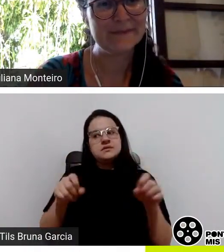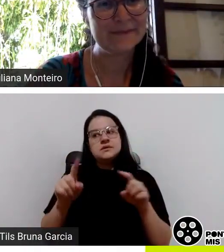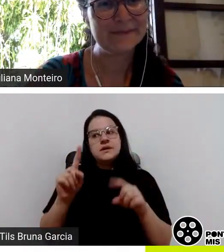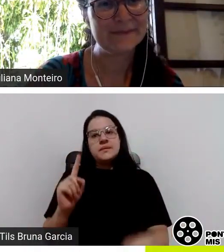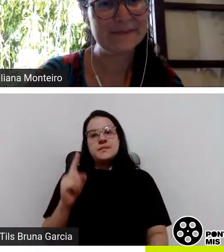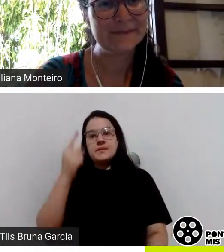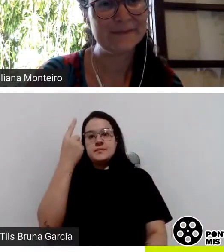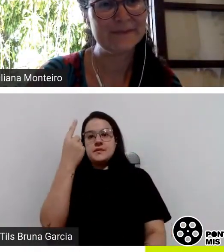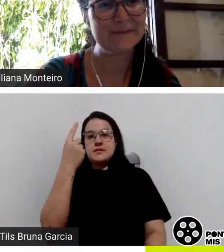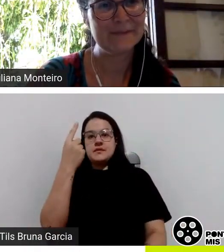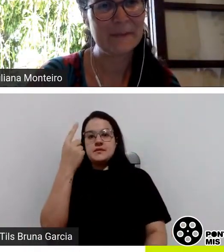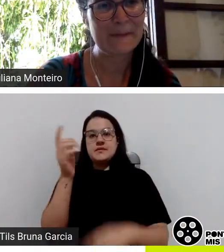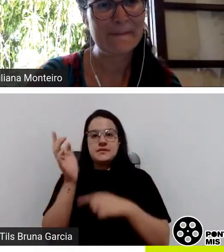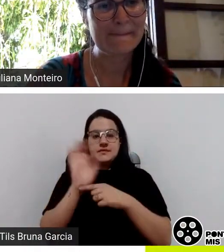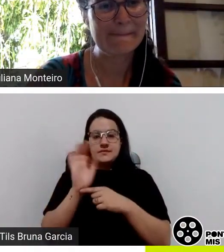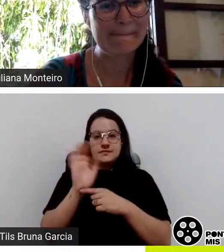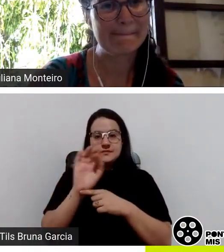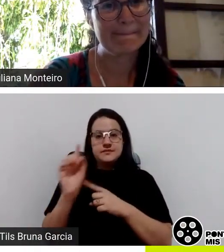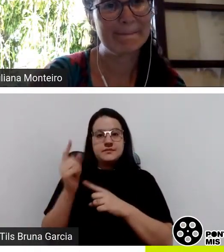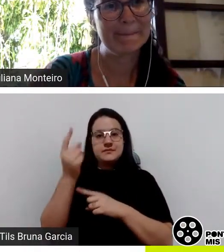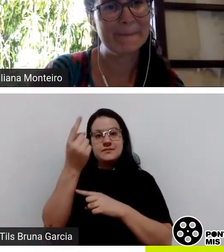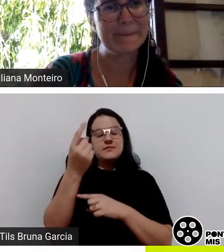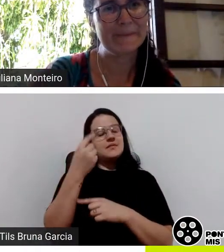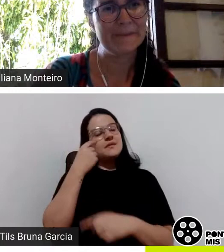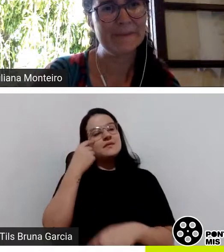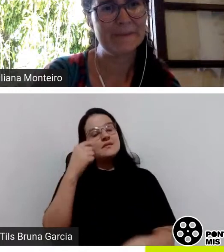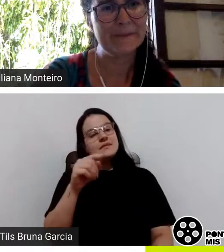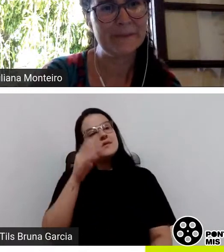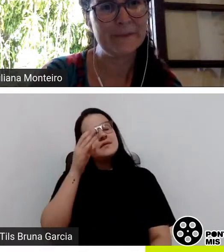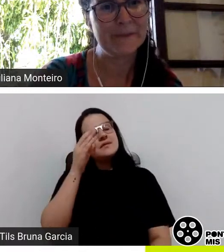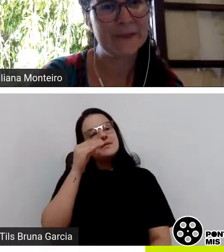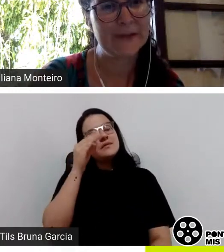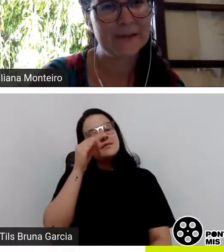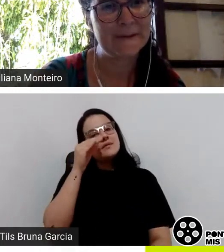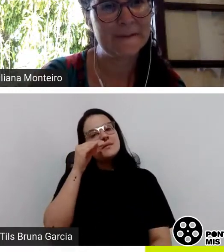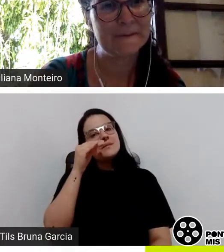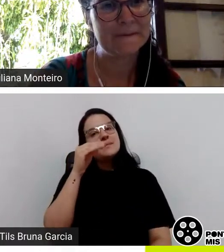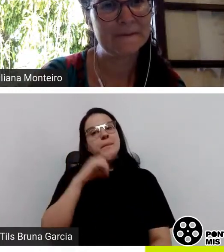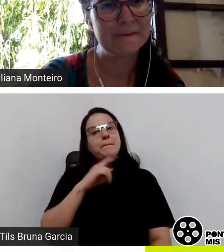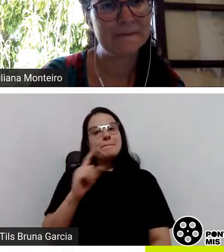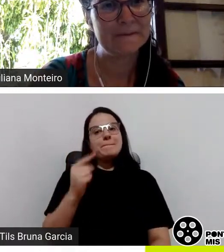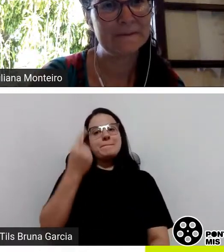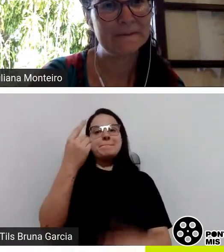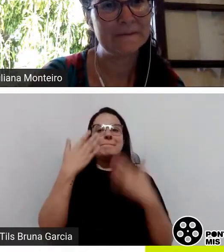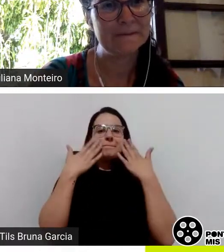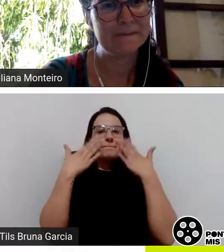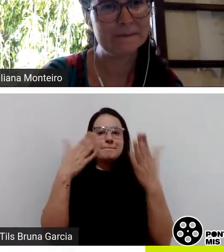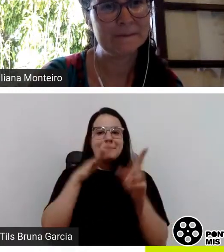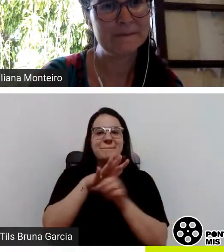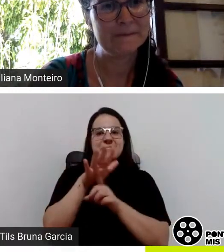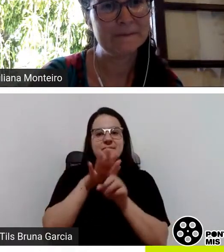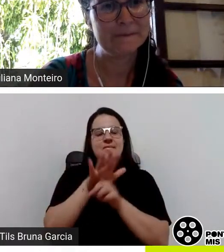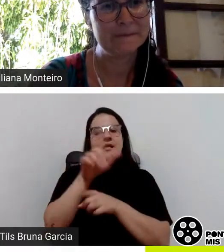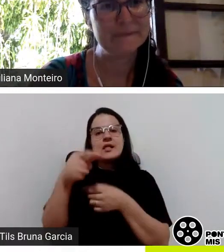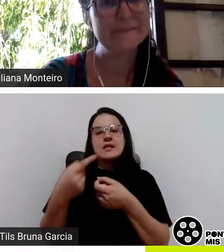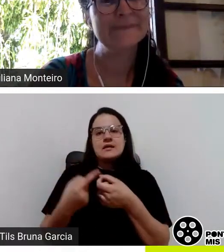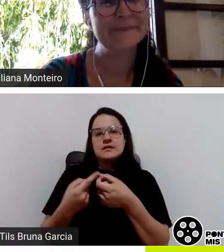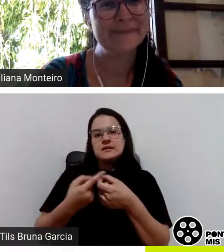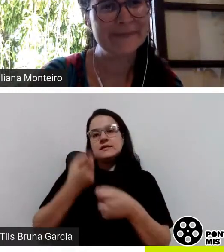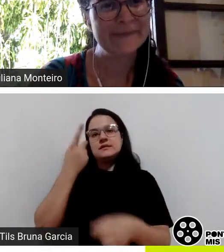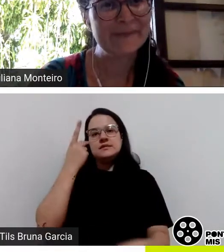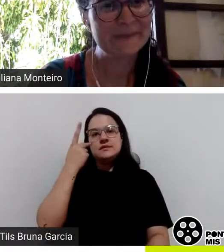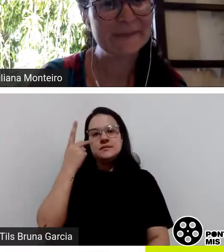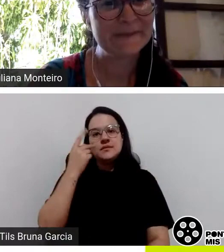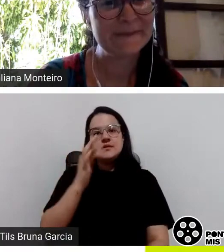do filme, foi uma curiosidade engraçada, foi a primeira sessão que o filme teve, pública, foi aí em São Paulo, na FAAP, fui convidado